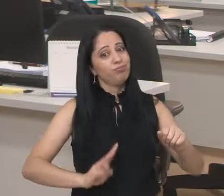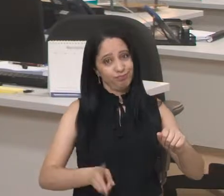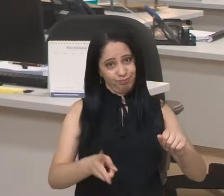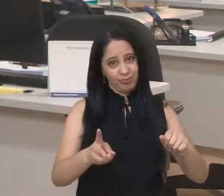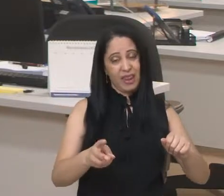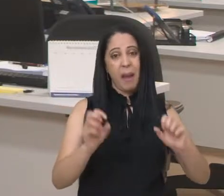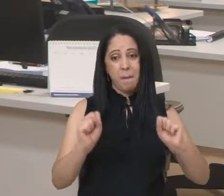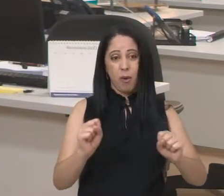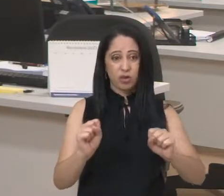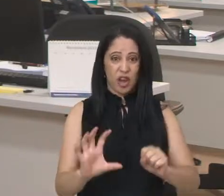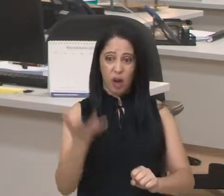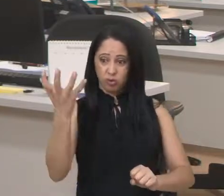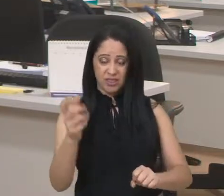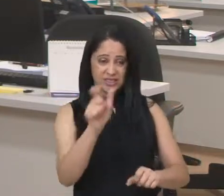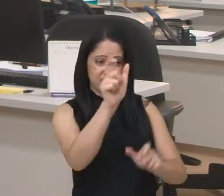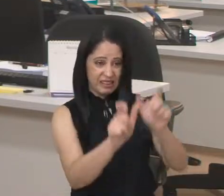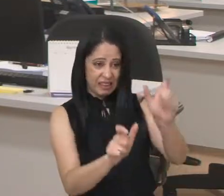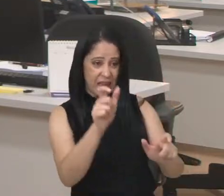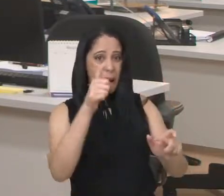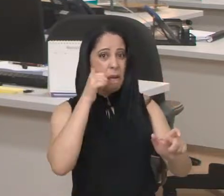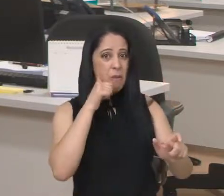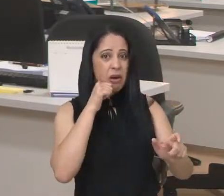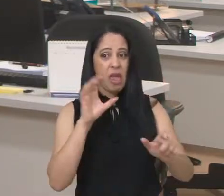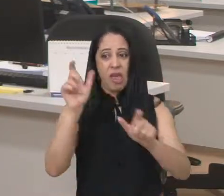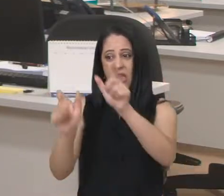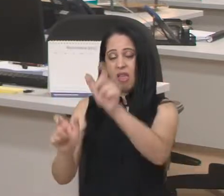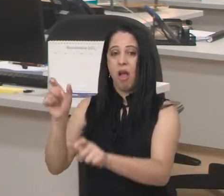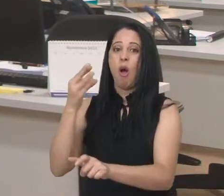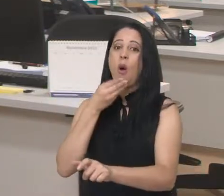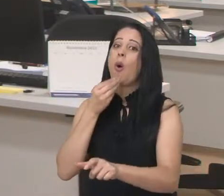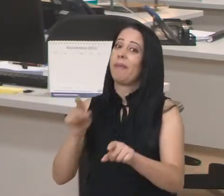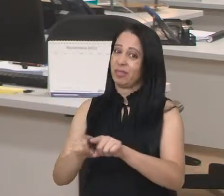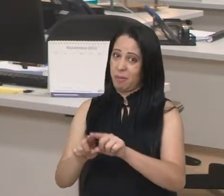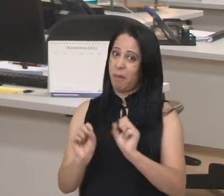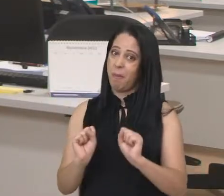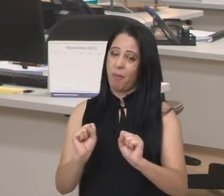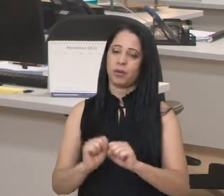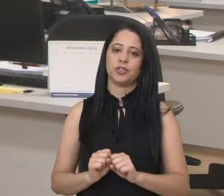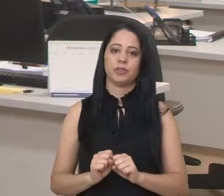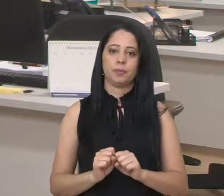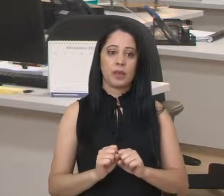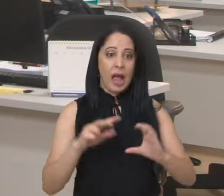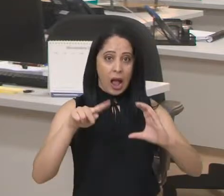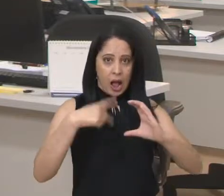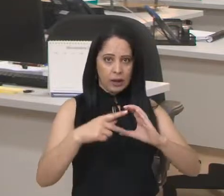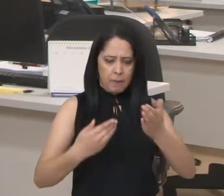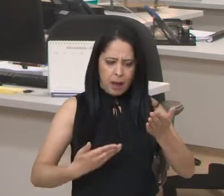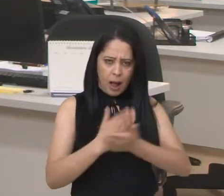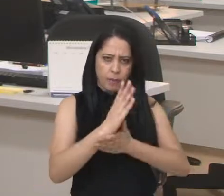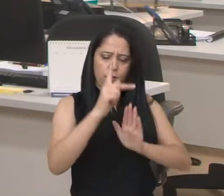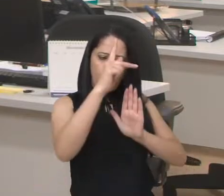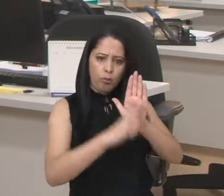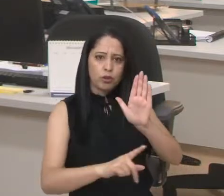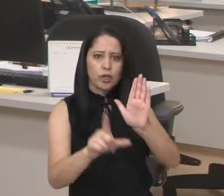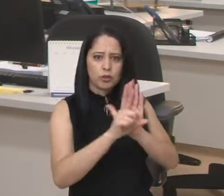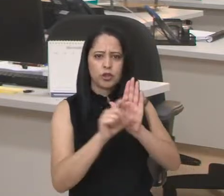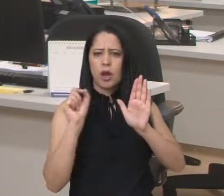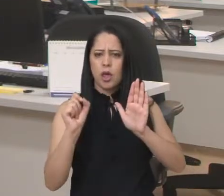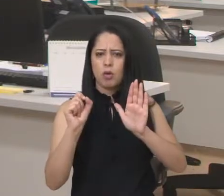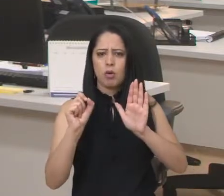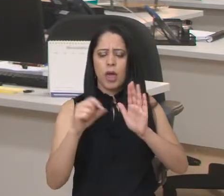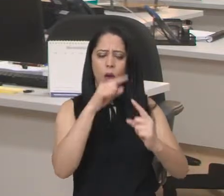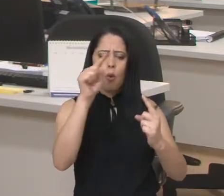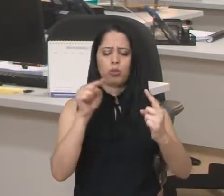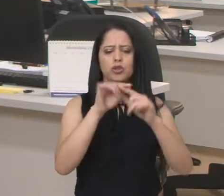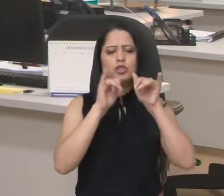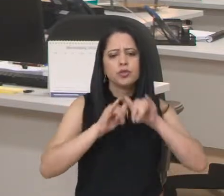afeta tanto homens quanto mulheres. A Câmara aprovou um projeto de lei do vereador Roberto do Eleven que pretende orientar a população sobre